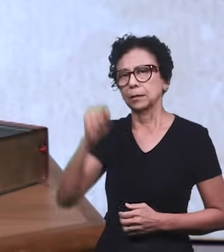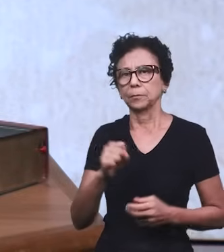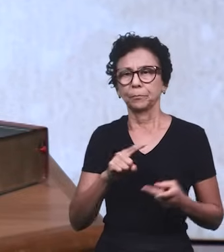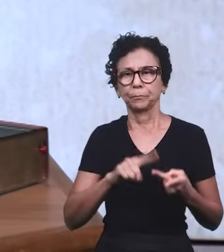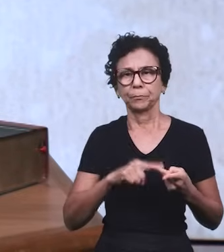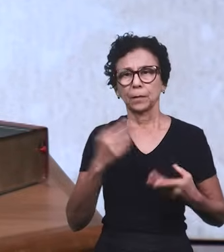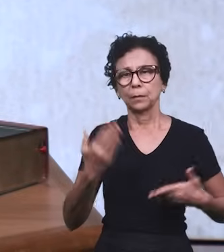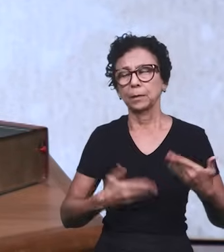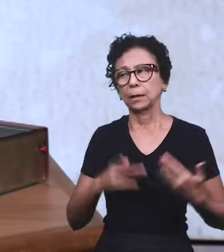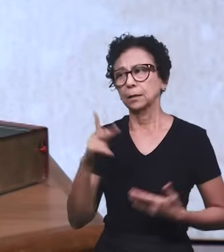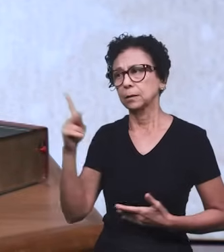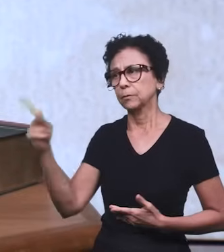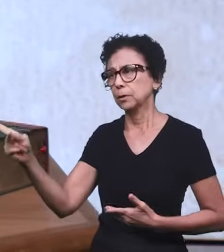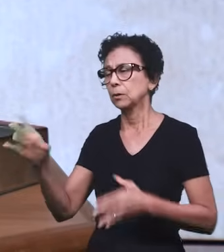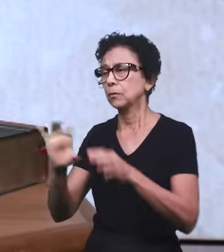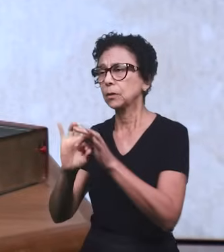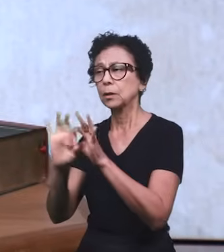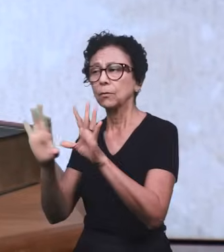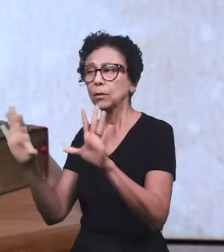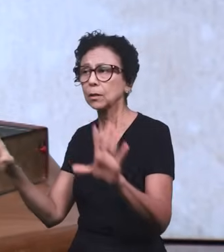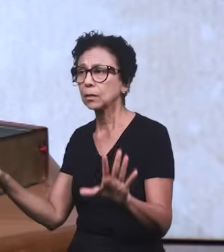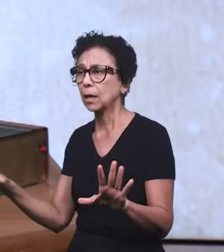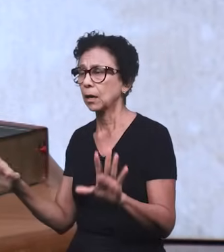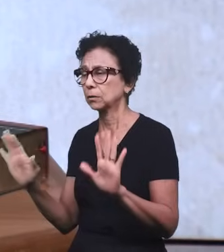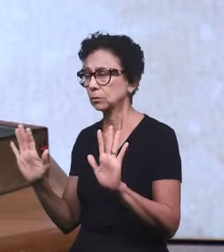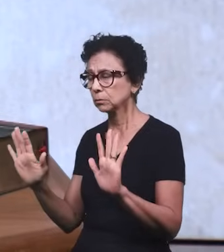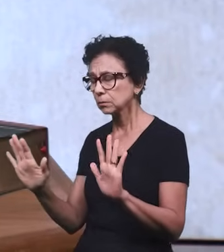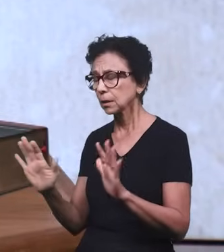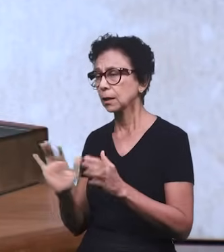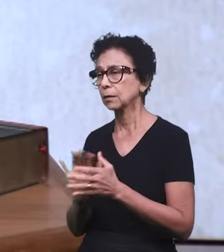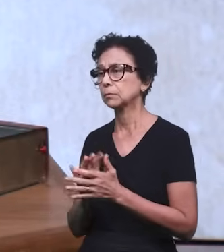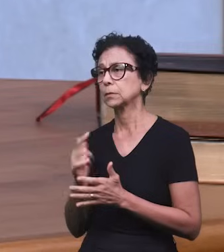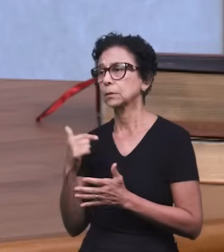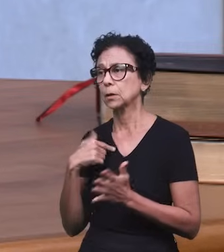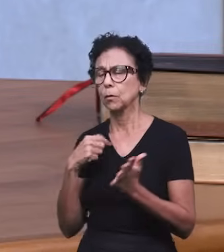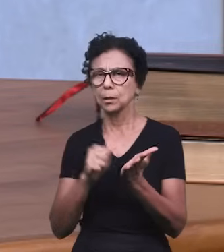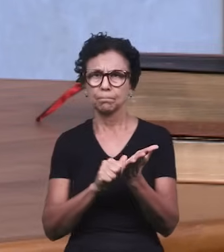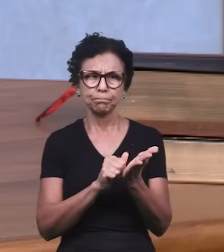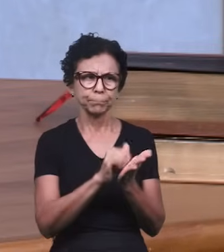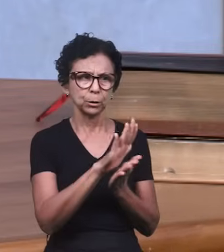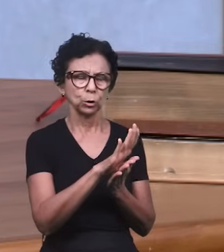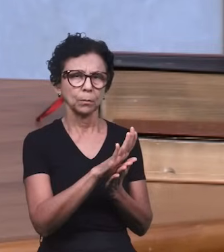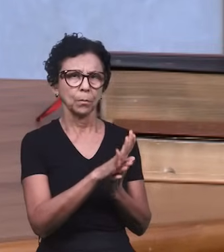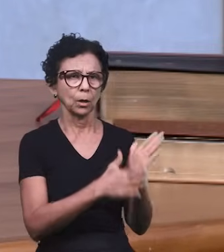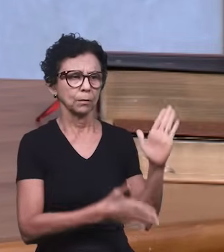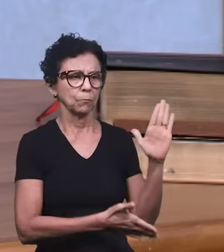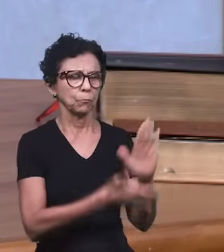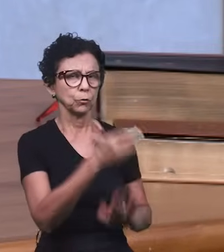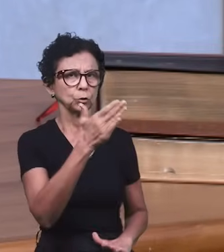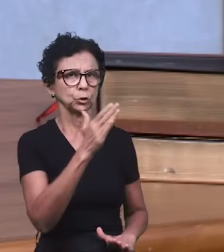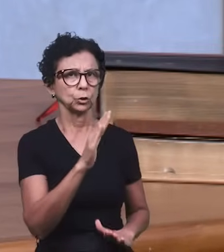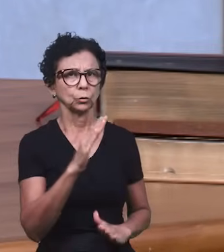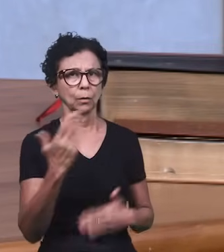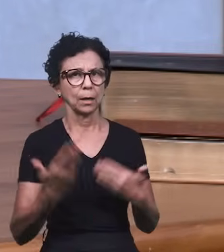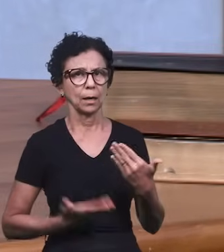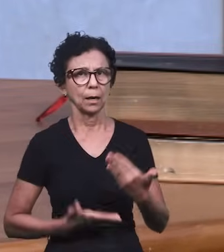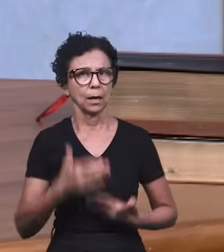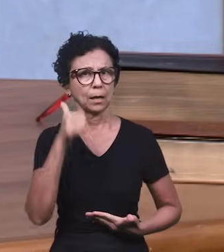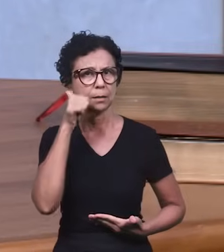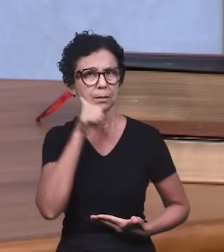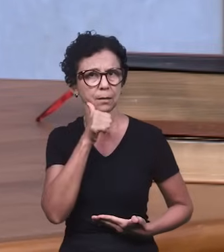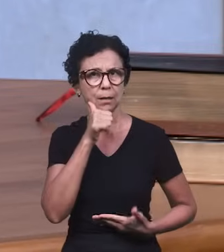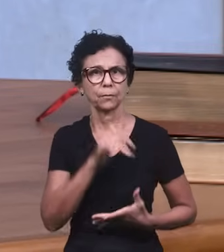afligiu a sarai e ela fugiu de sua face e o anjo do